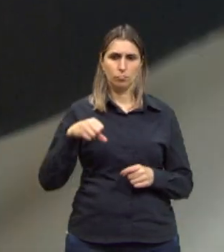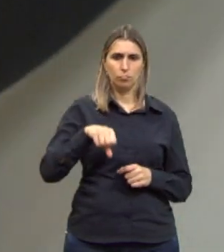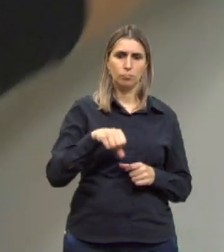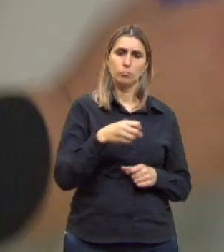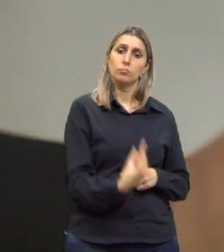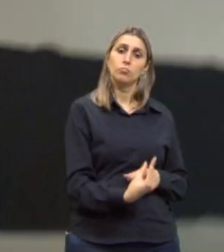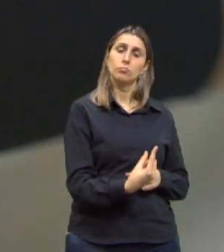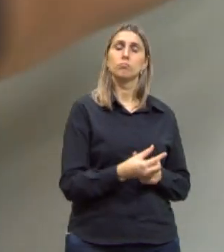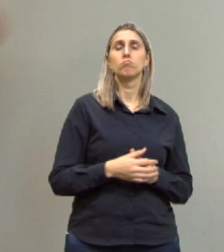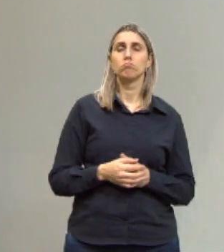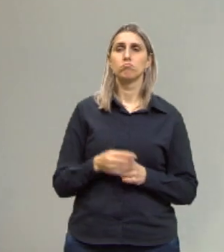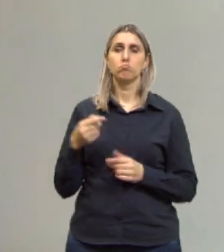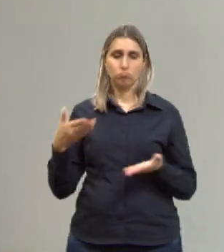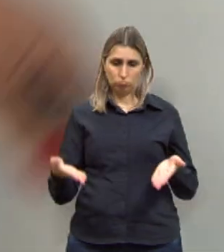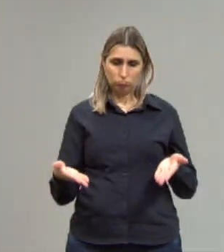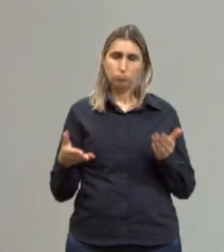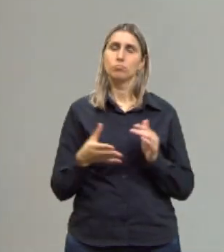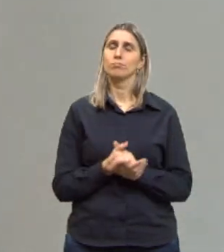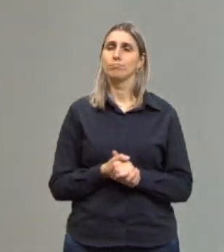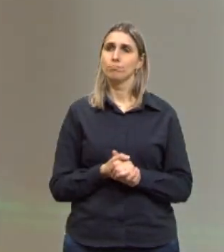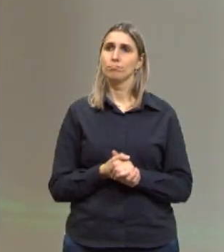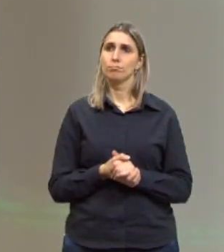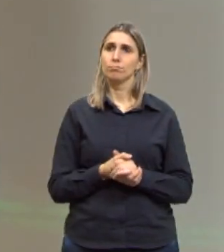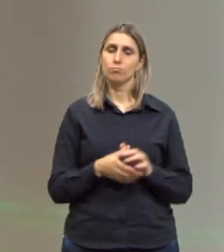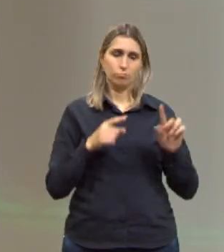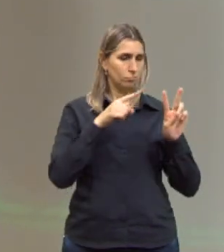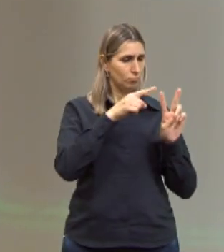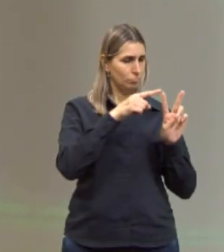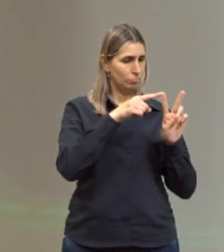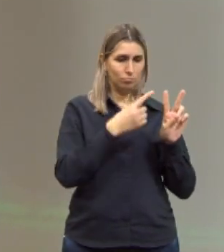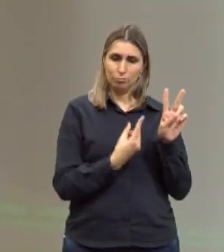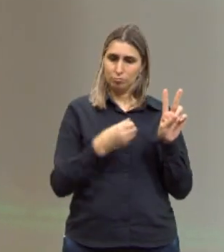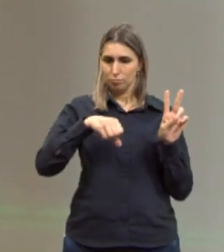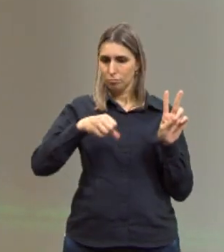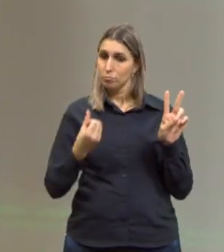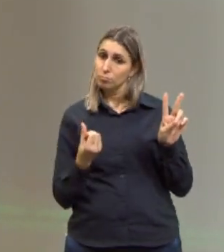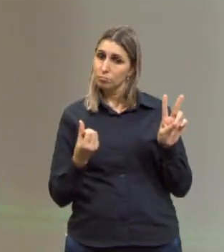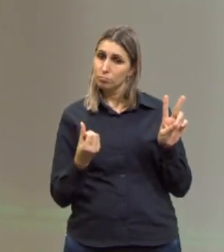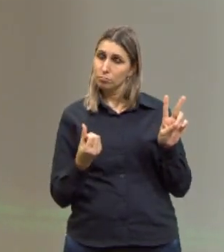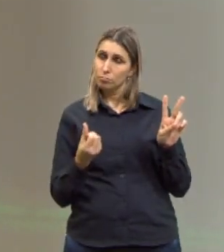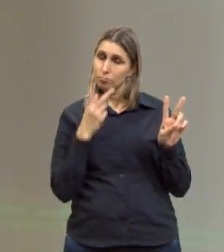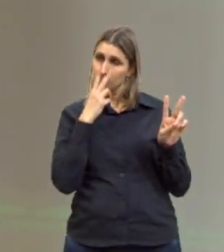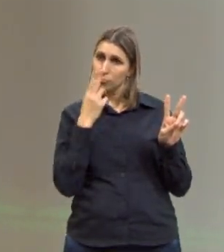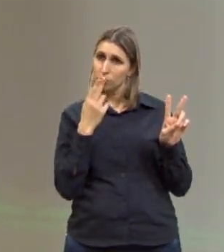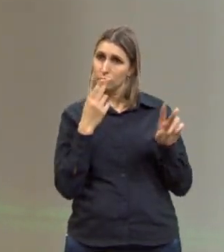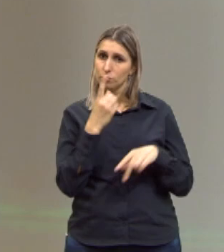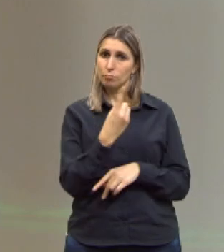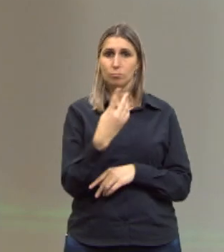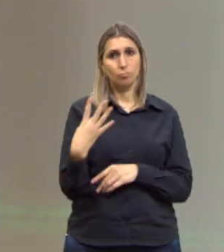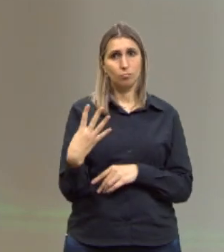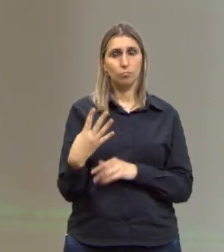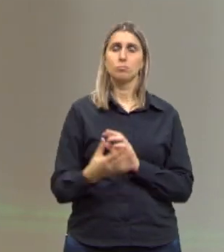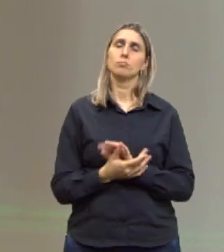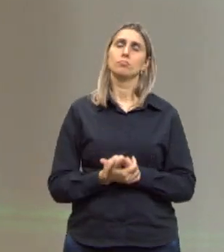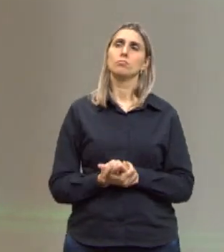1. Aqui está ele. Então, a raiz quadrada de 196 é